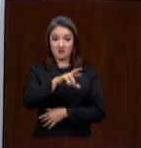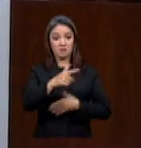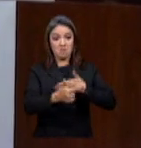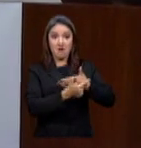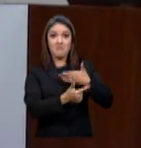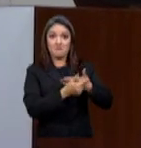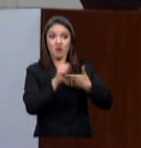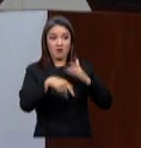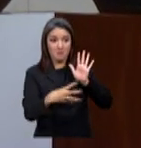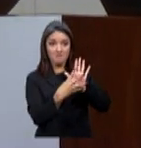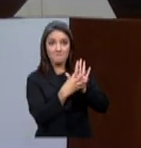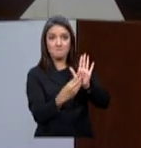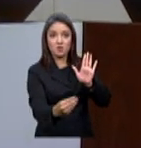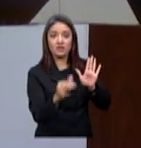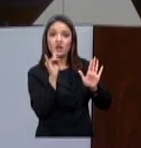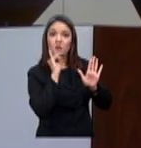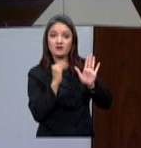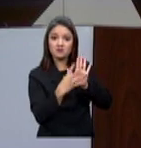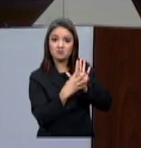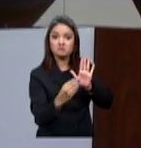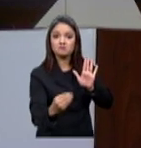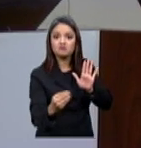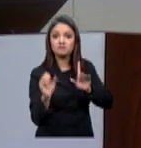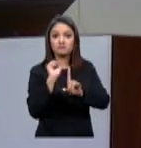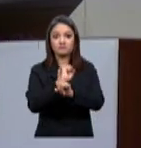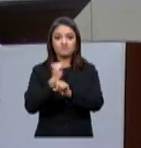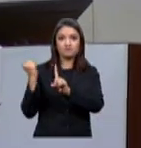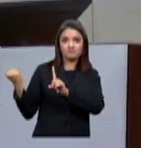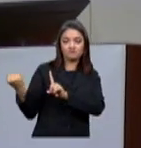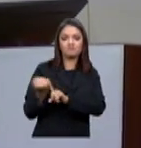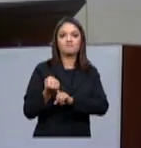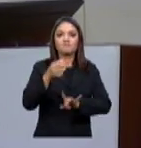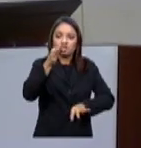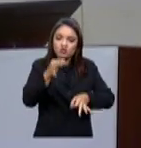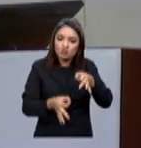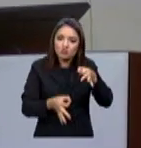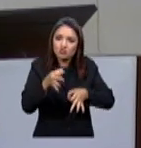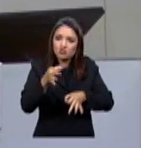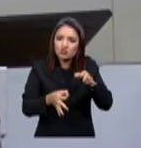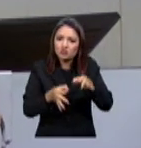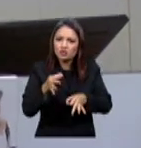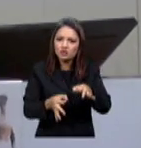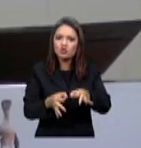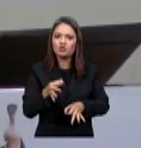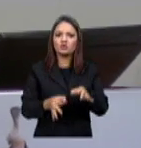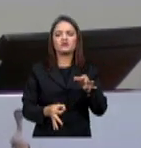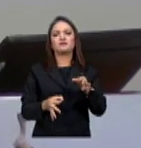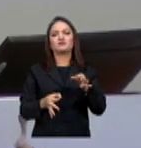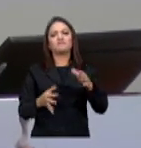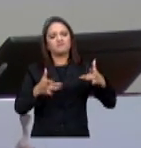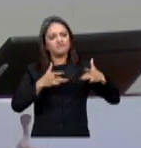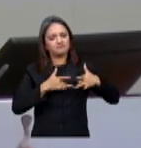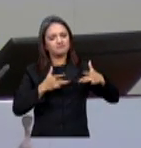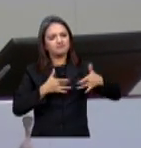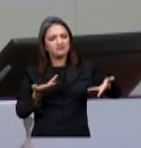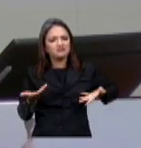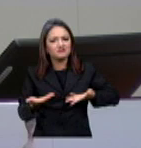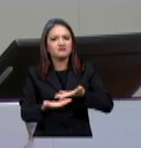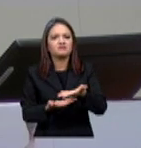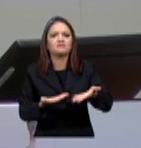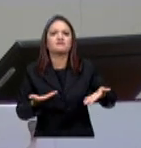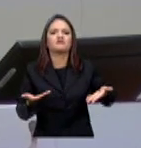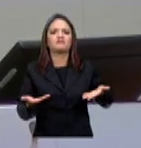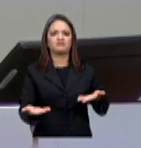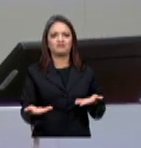este exemplo de formação de uma sociedade justa uma sociedade solidária que nós